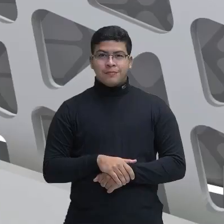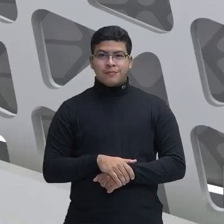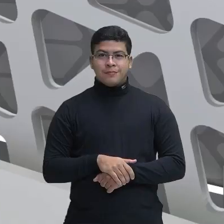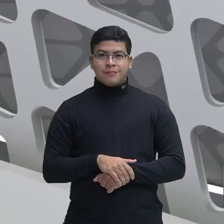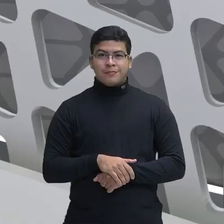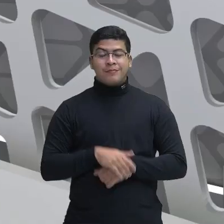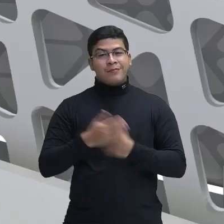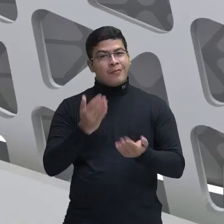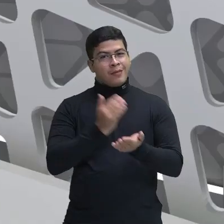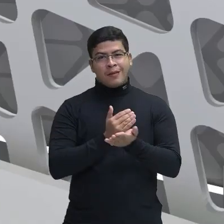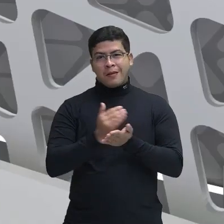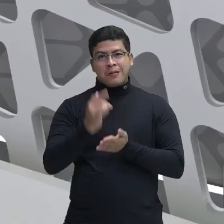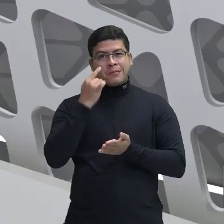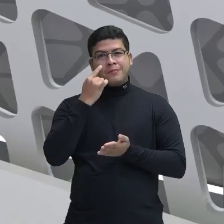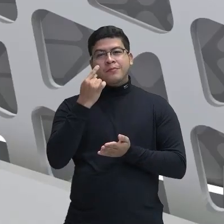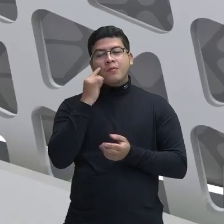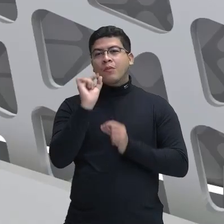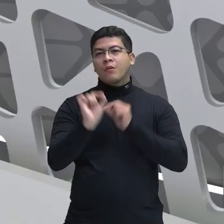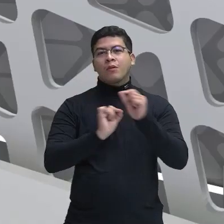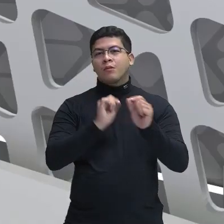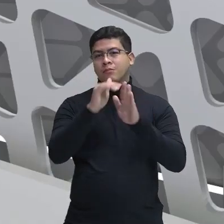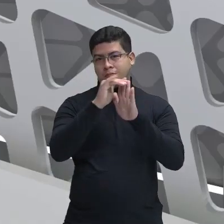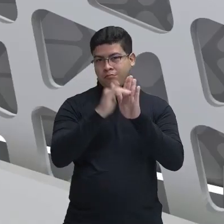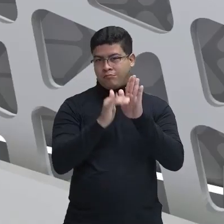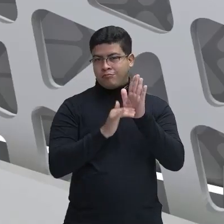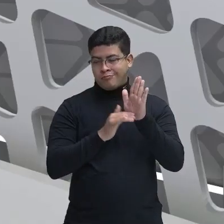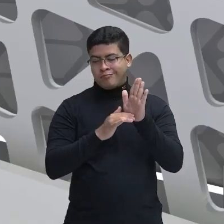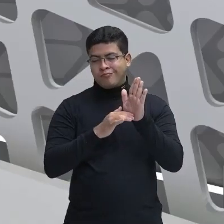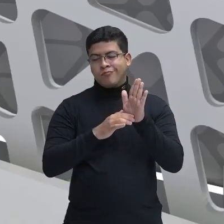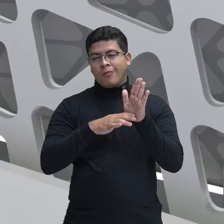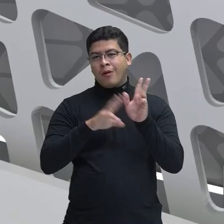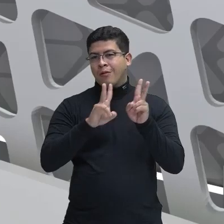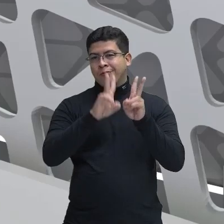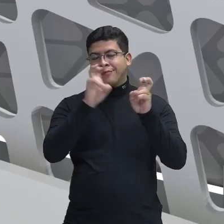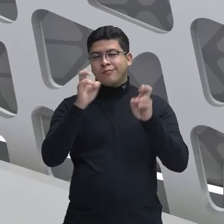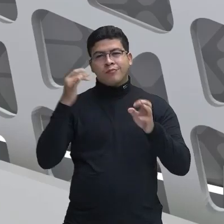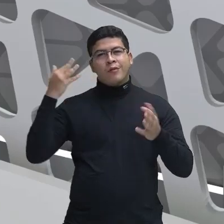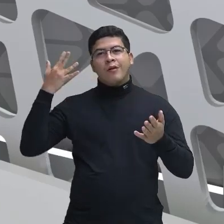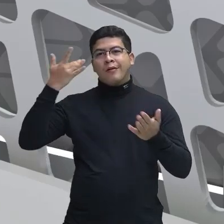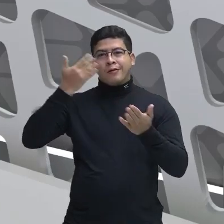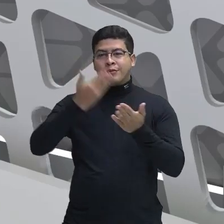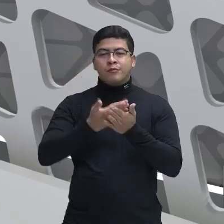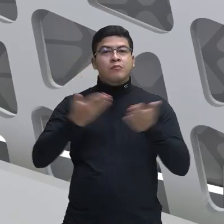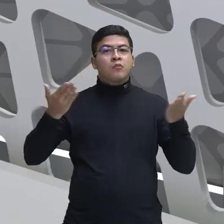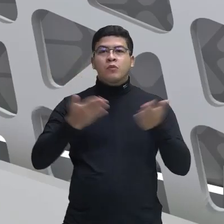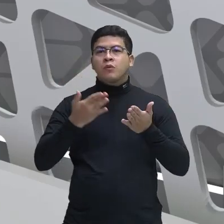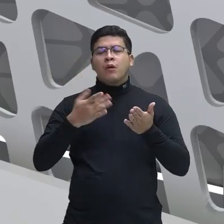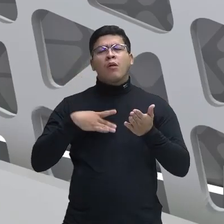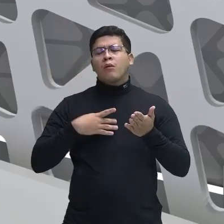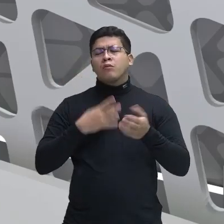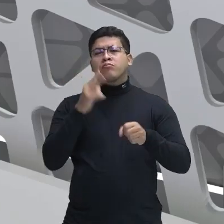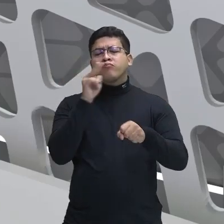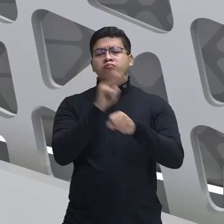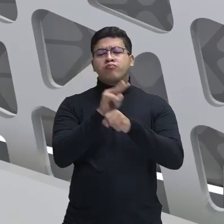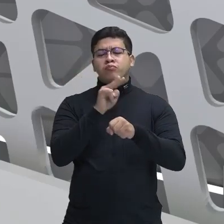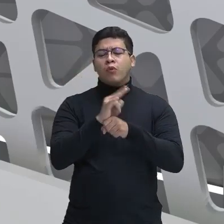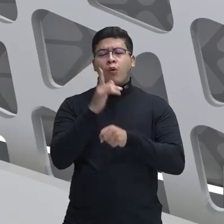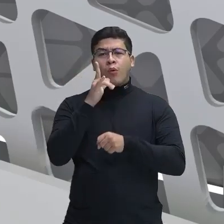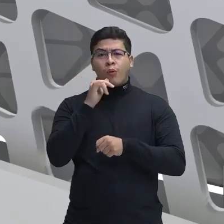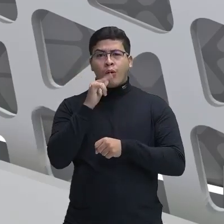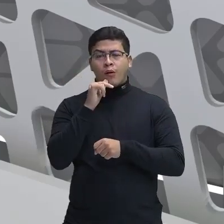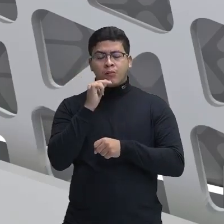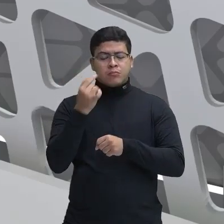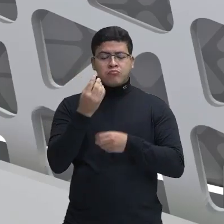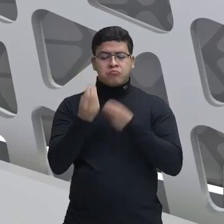E nós vamos iniciar observando aquele conteúdo que nós abordamos sobre o tratamento de água. A gente